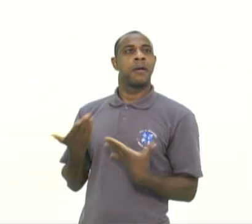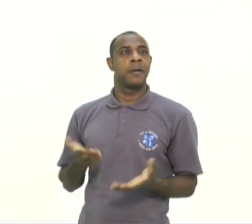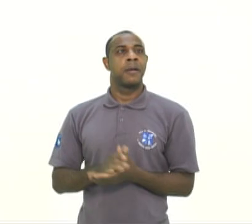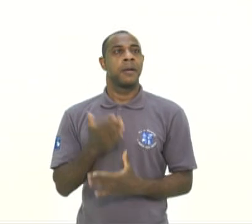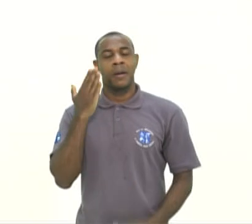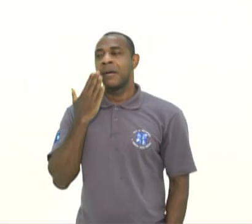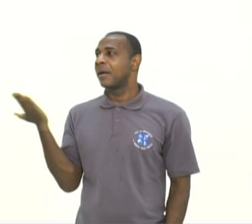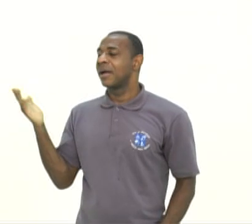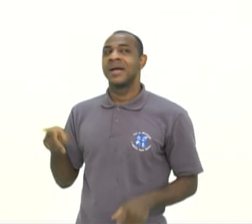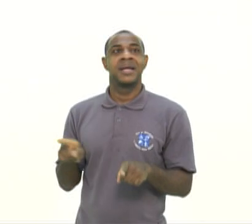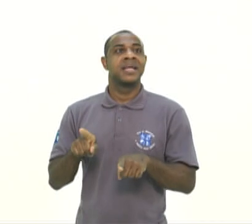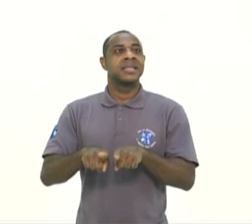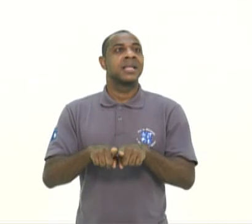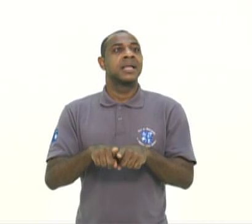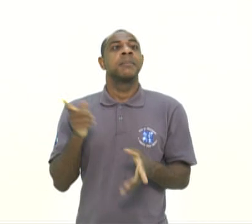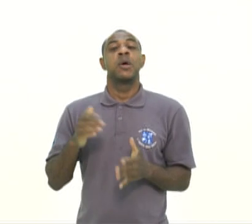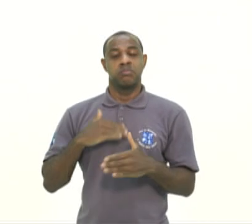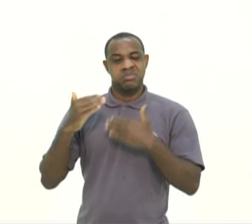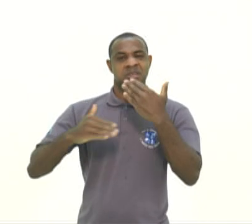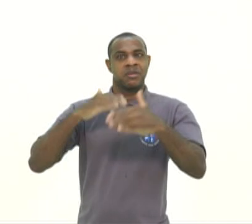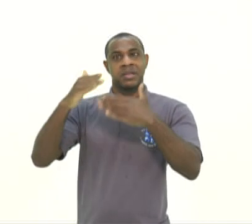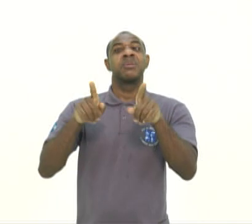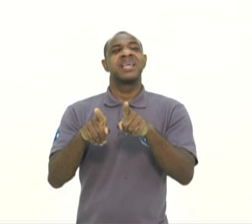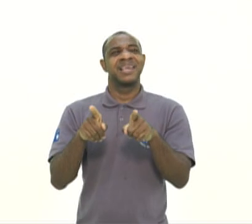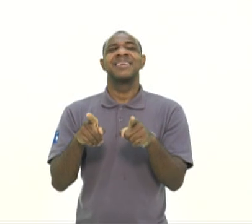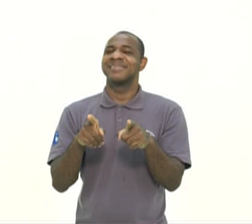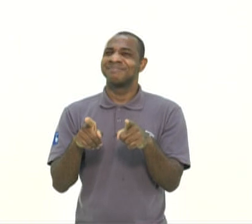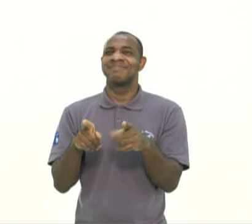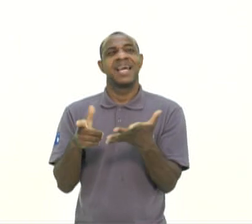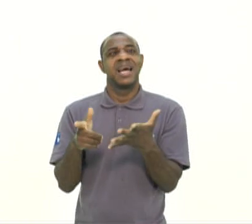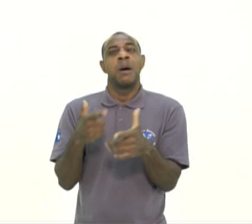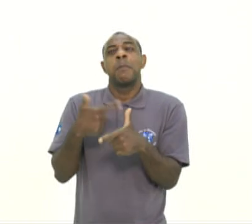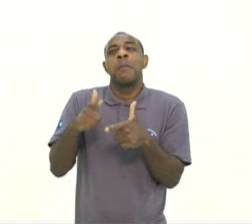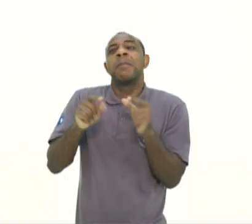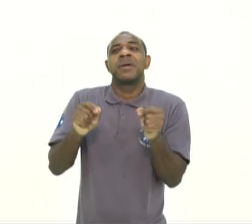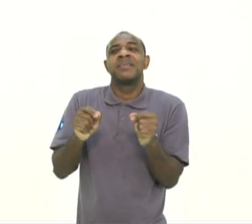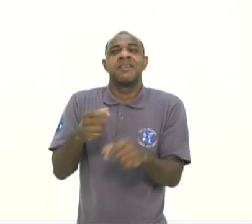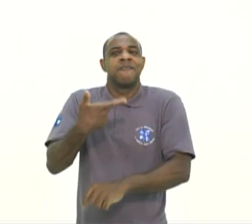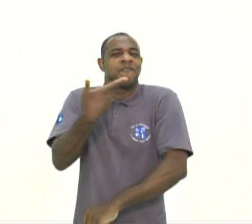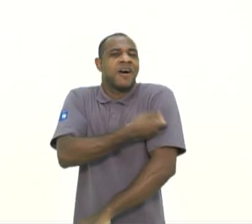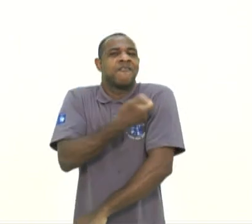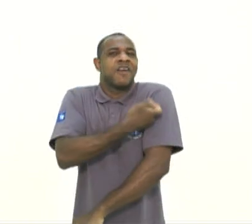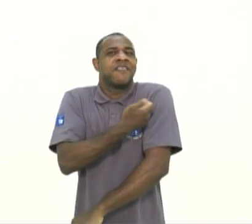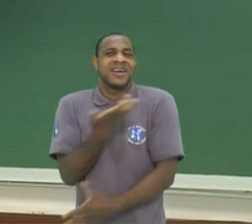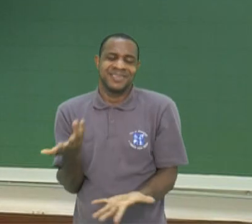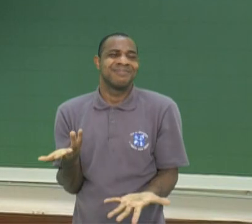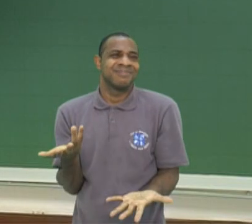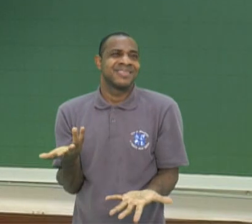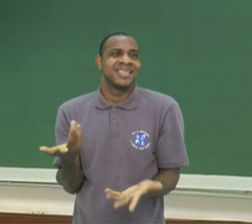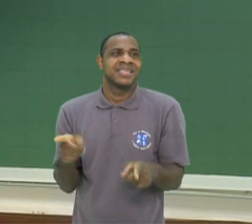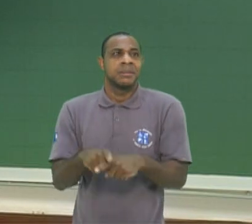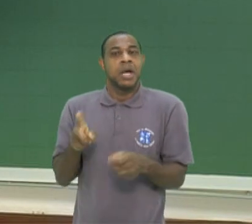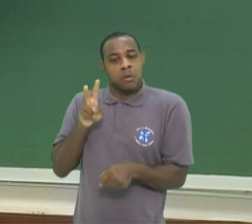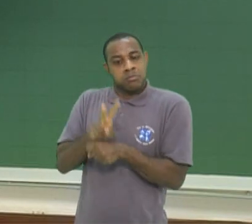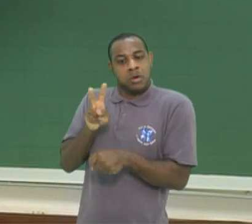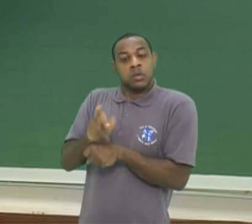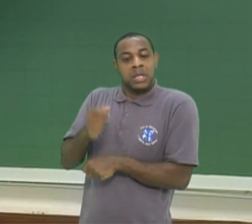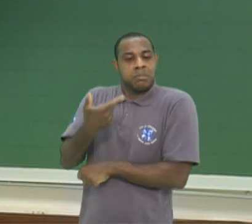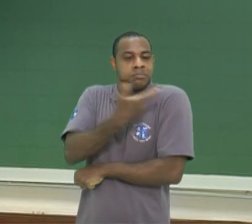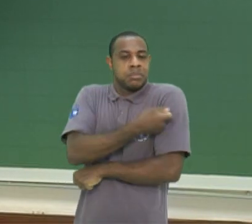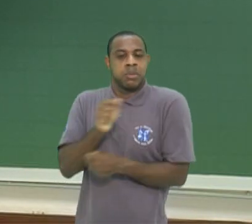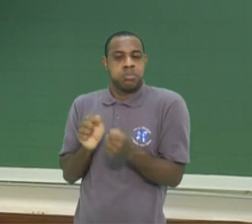a negligência do desenvolvimento de vacinas. Nós temos espaços, porque aqui uma coisa é tratar da pandemia